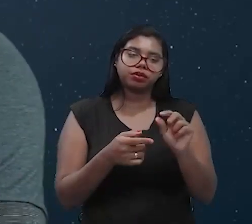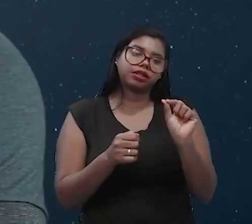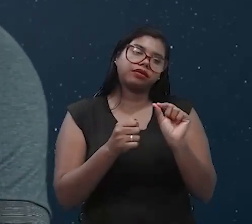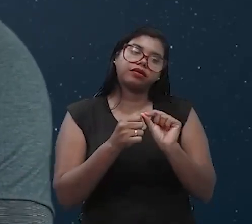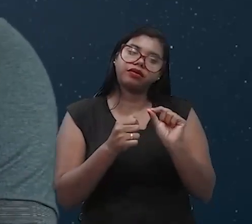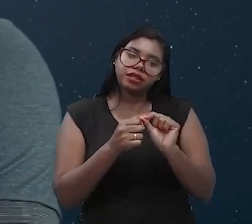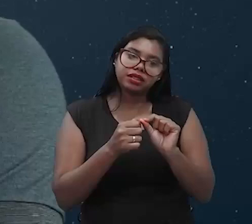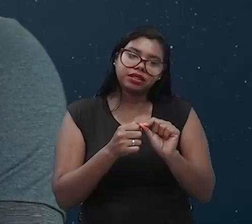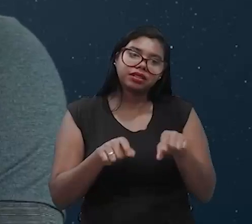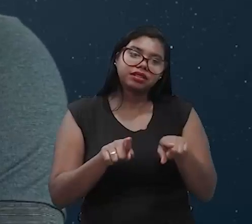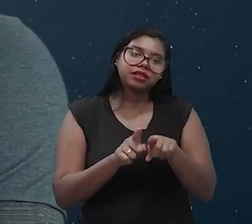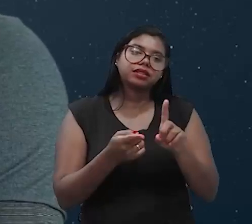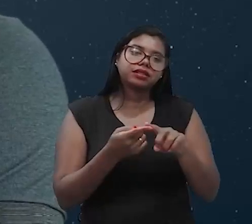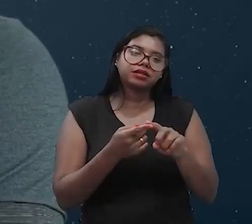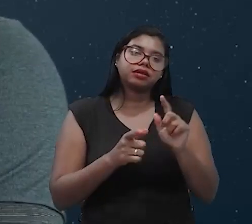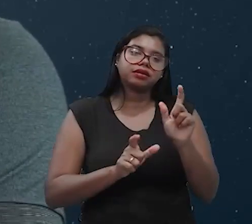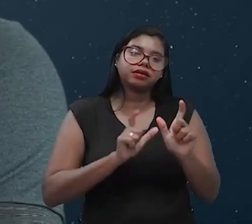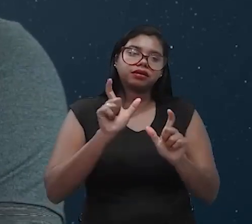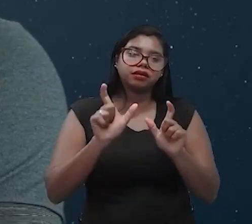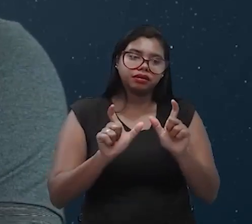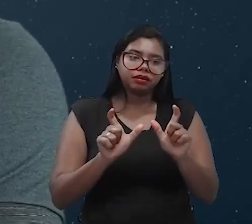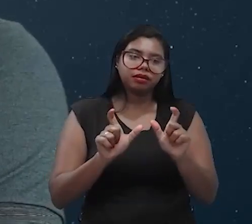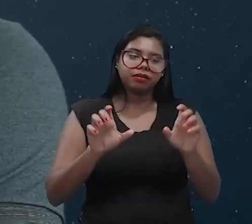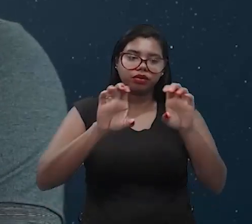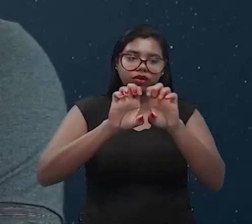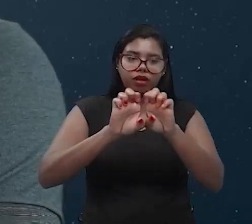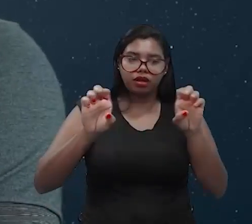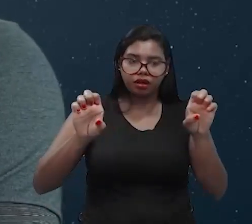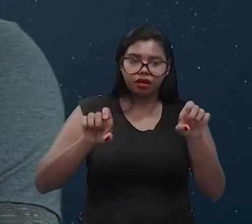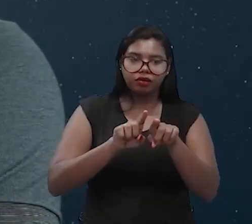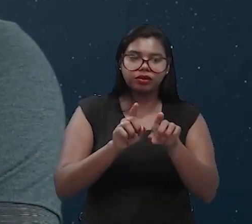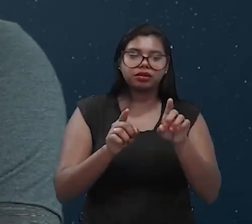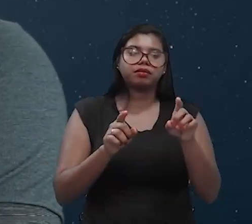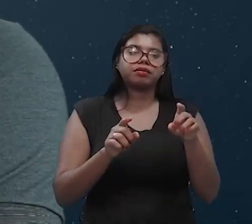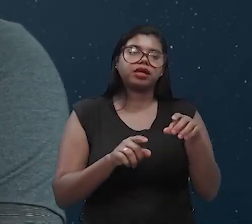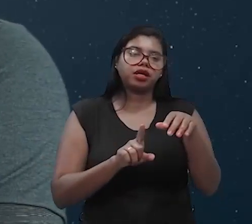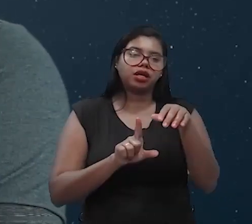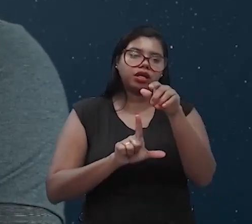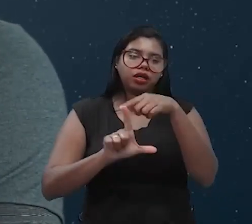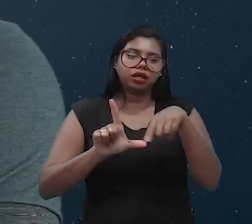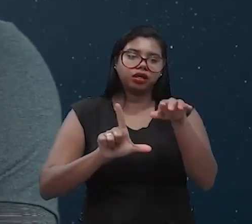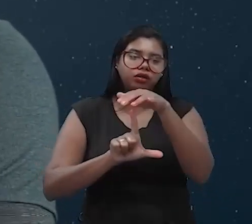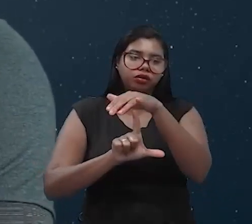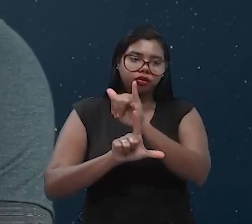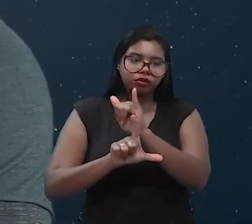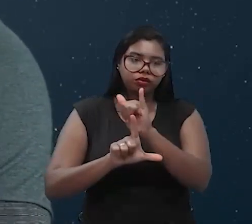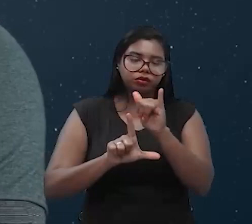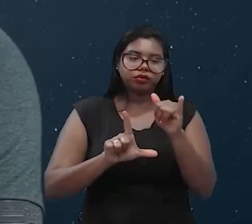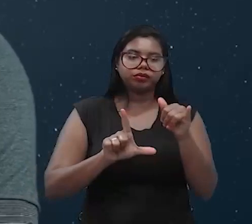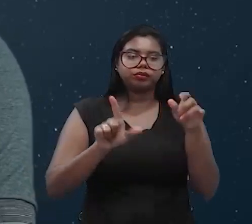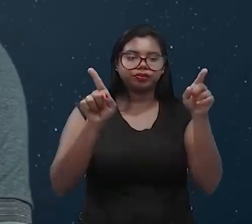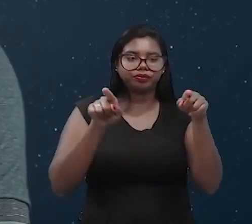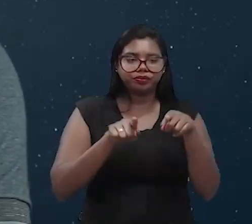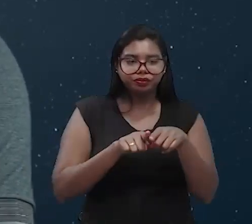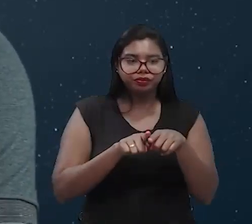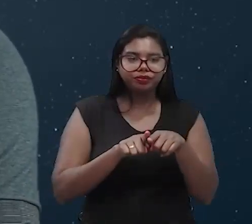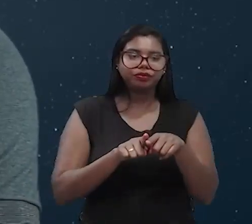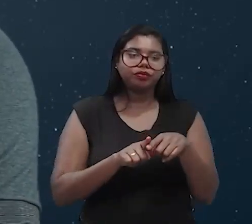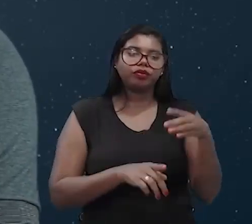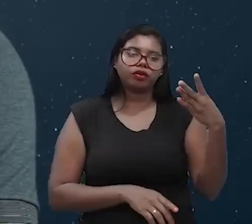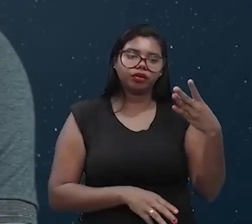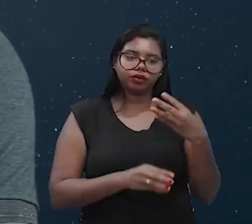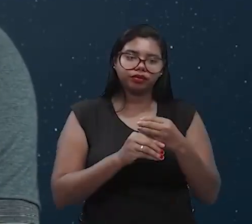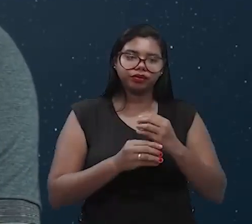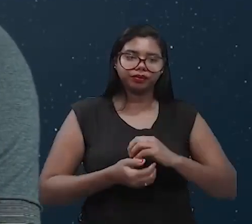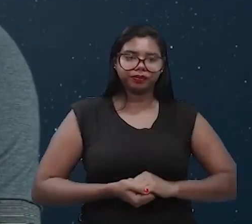exatamente a aplicação da equação do y do vértice, que é menos delta sobre 4 vezes A. Tá massa?